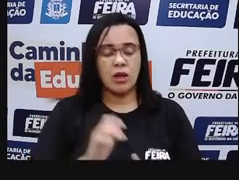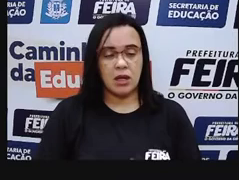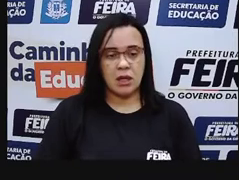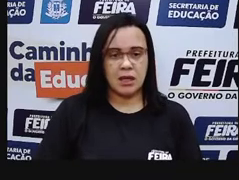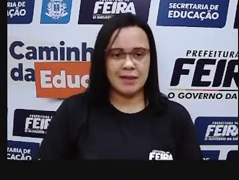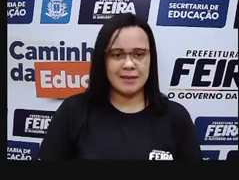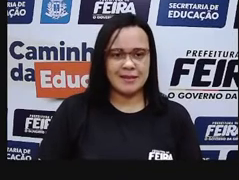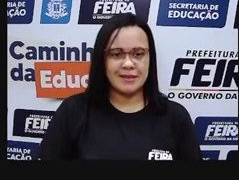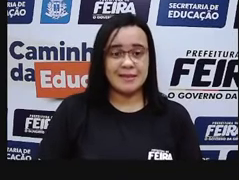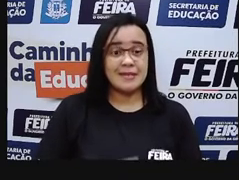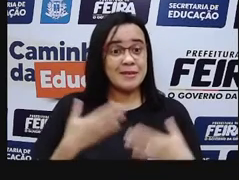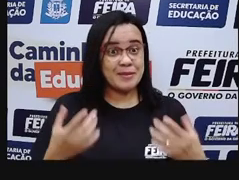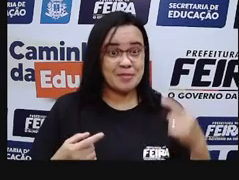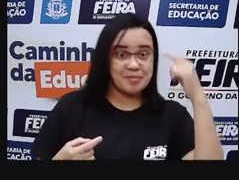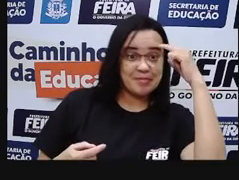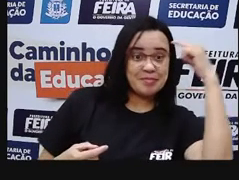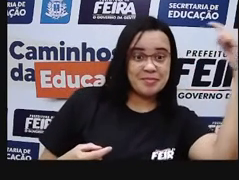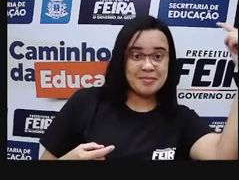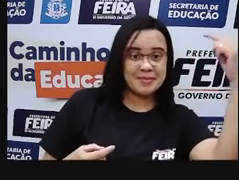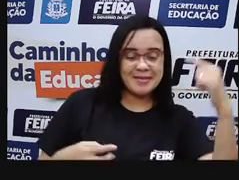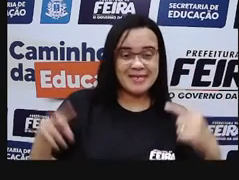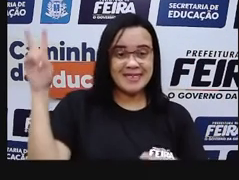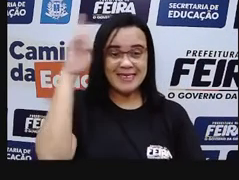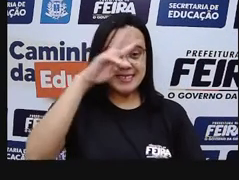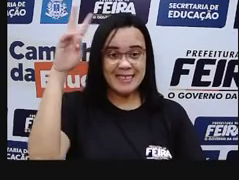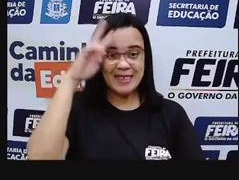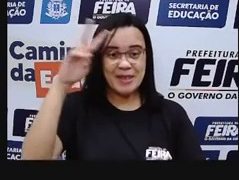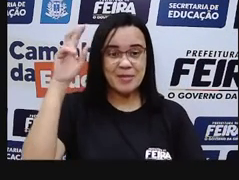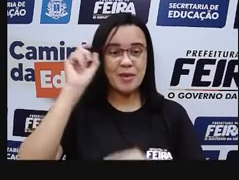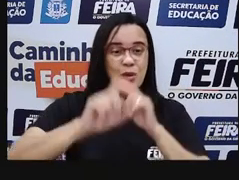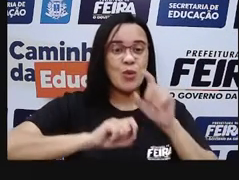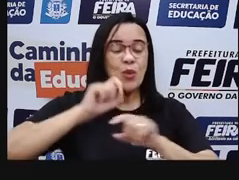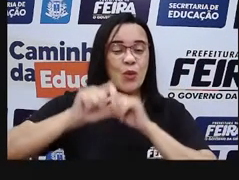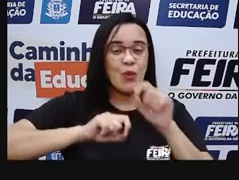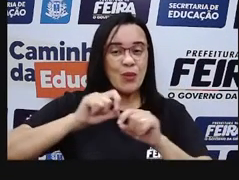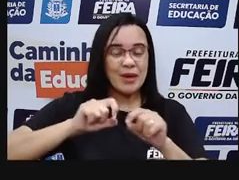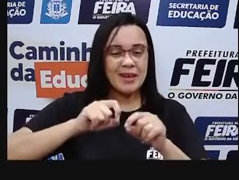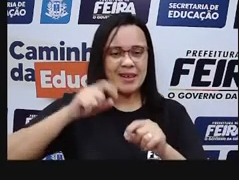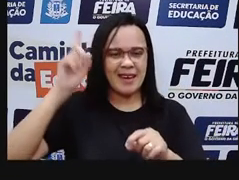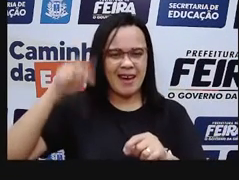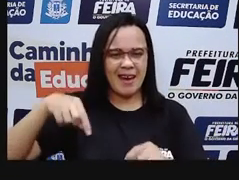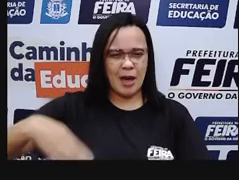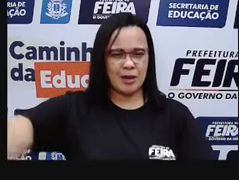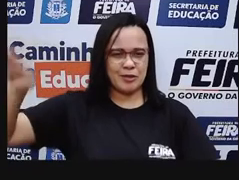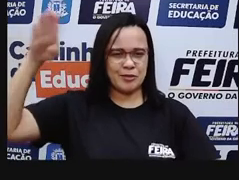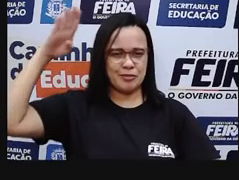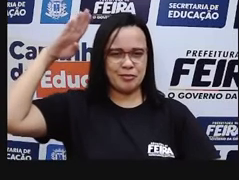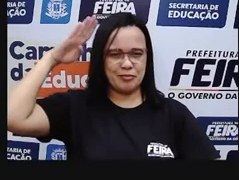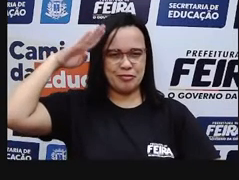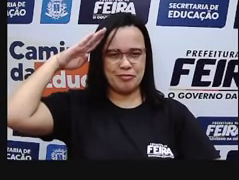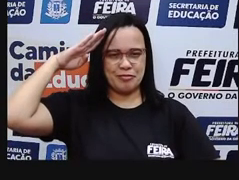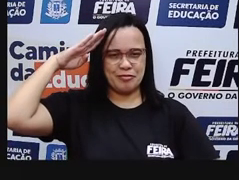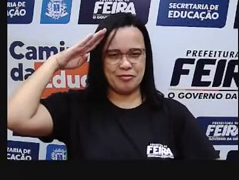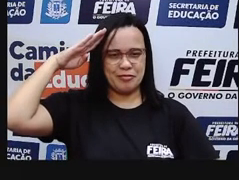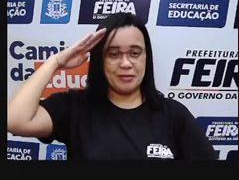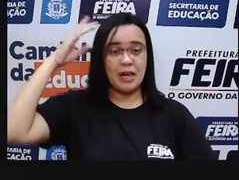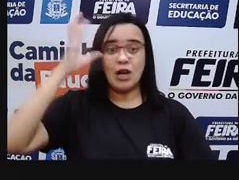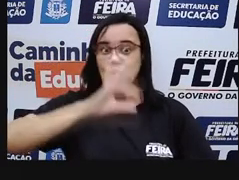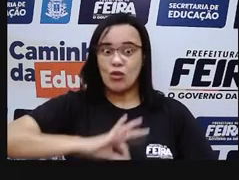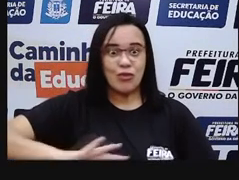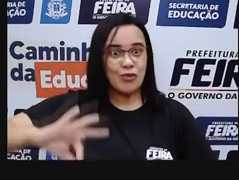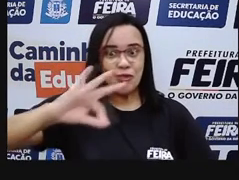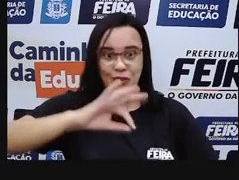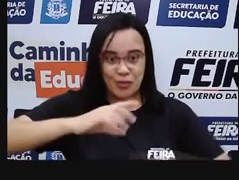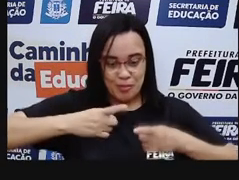pensar no Exercício todos os é e os soldados é todos os as pessoas